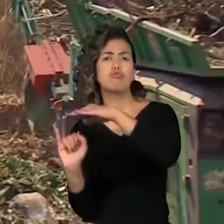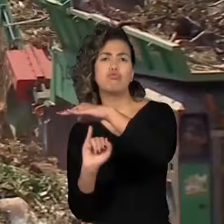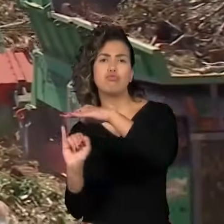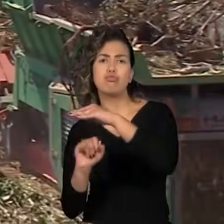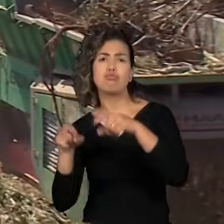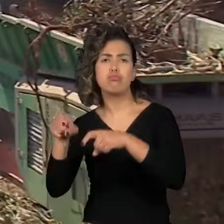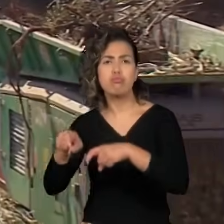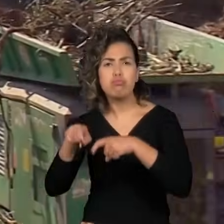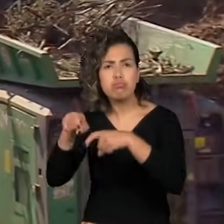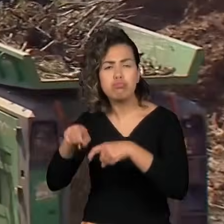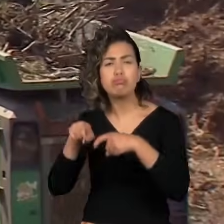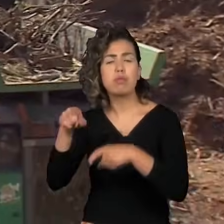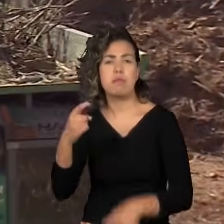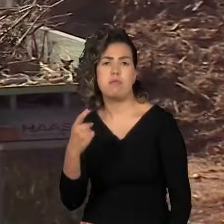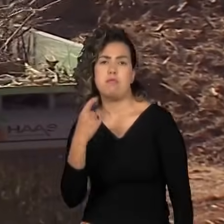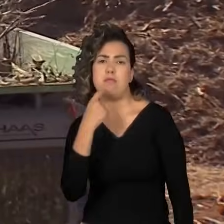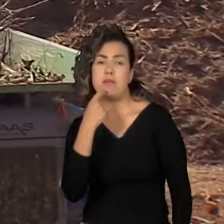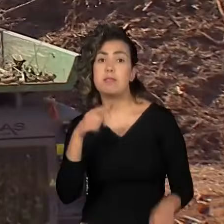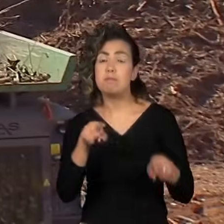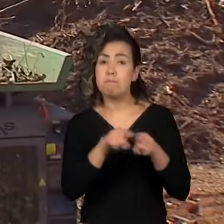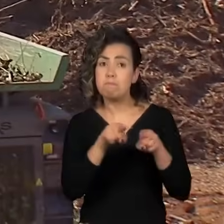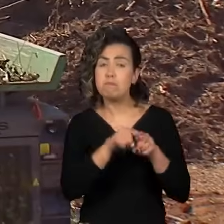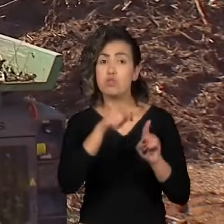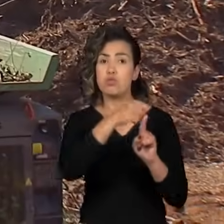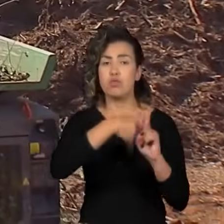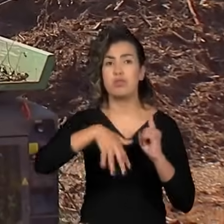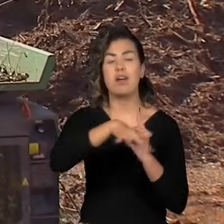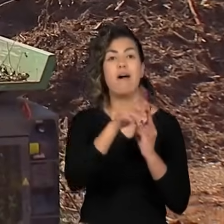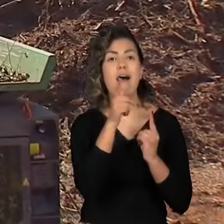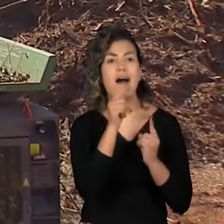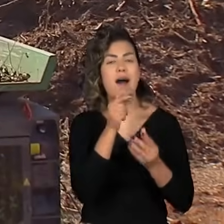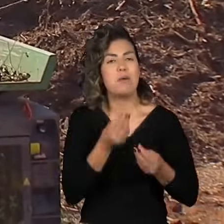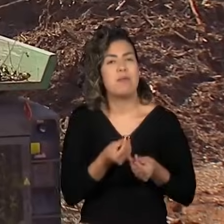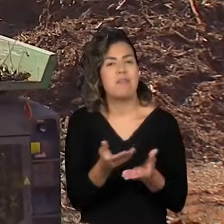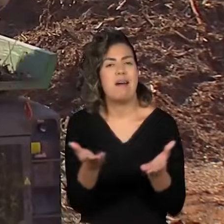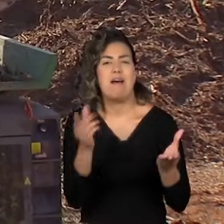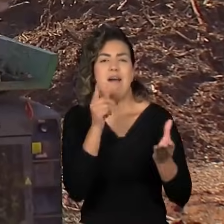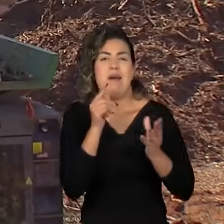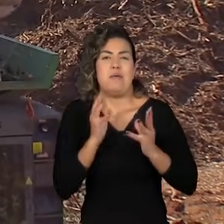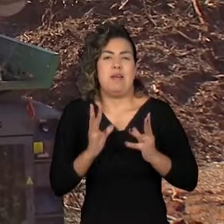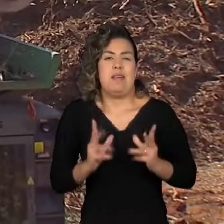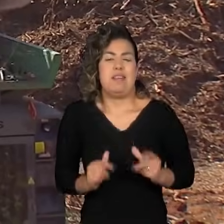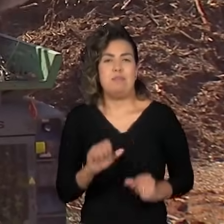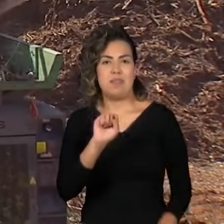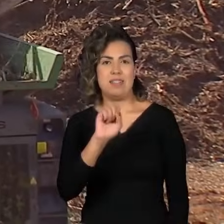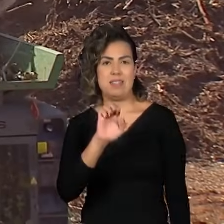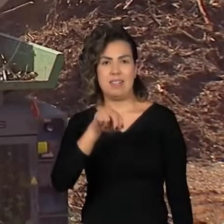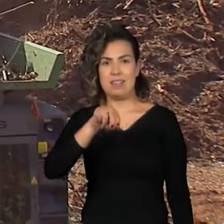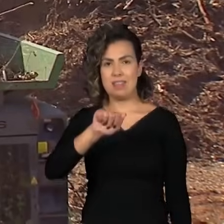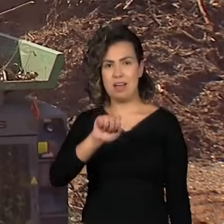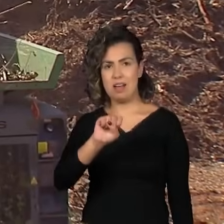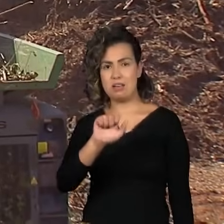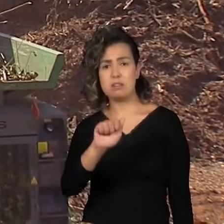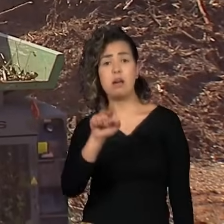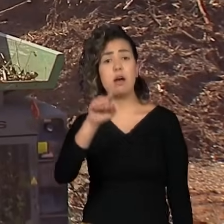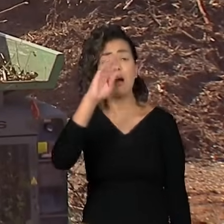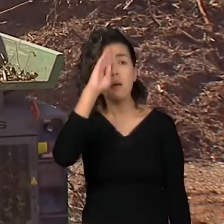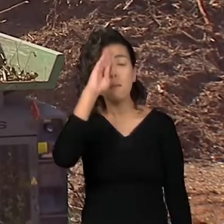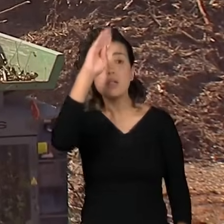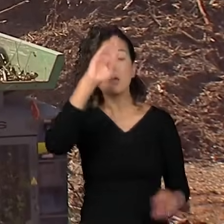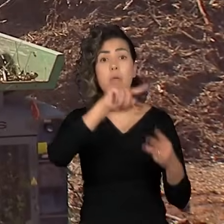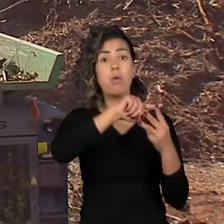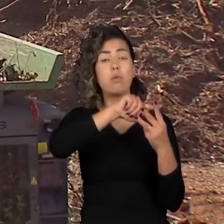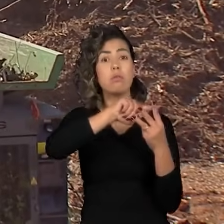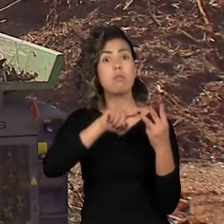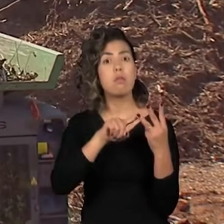de Campinas e a Sociedade de Abastecimento de Água e Saneamento Sanasa, que se baseia em 3 pilares